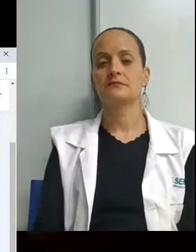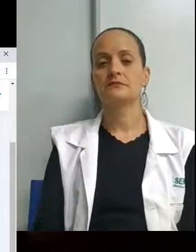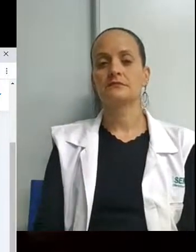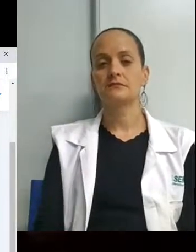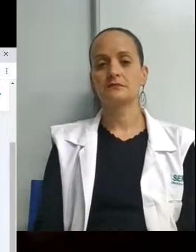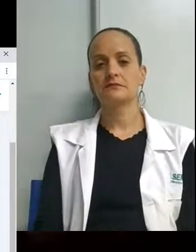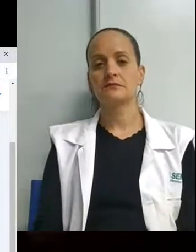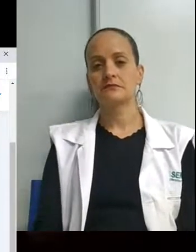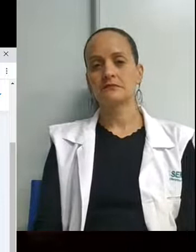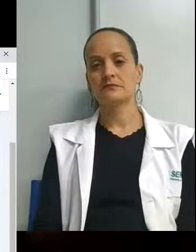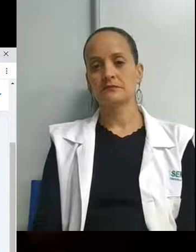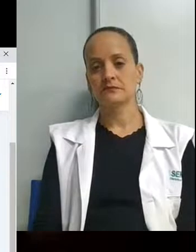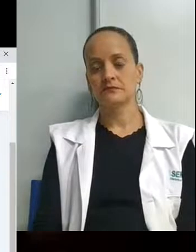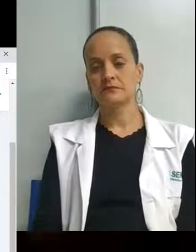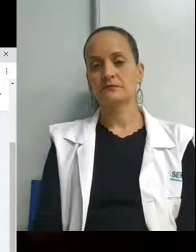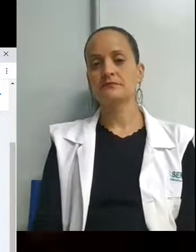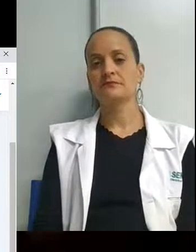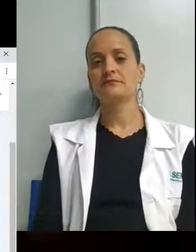Só achar aqui a formulinha.